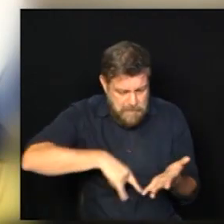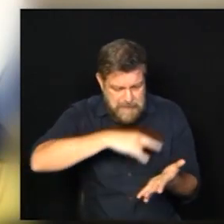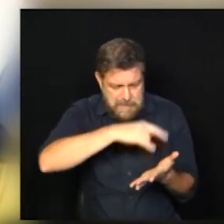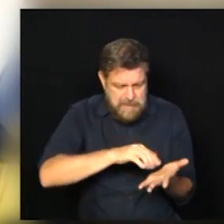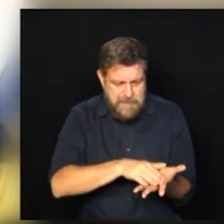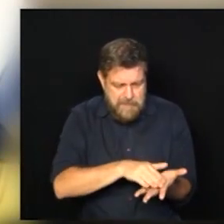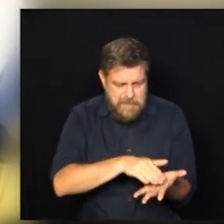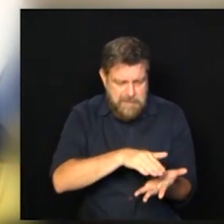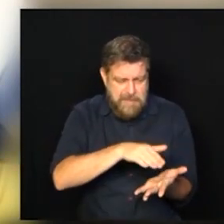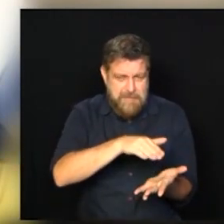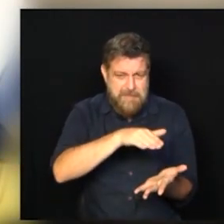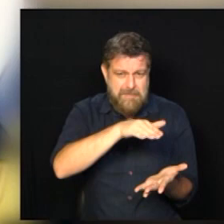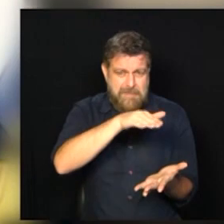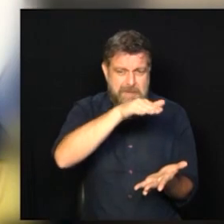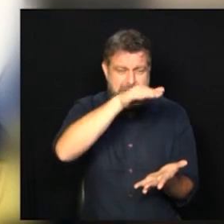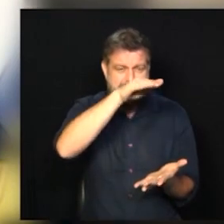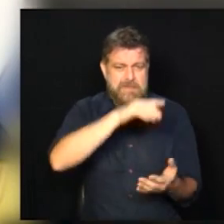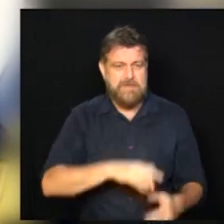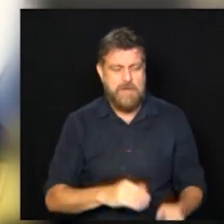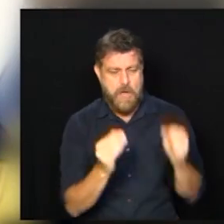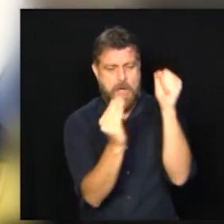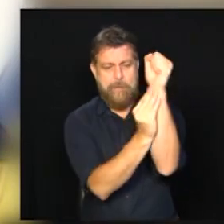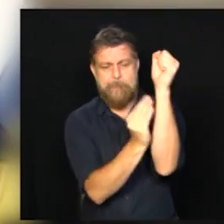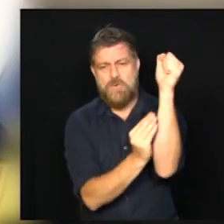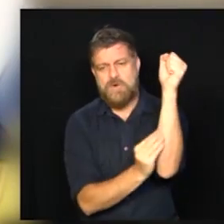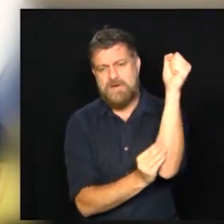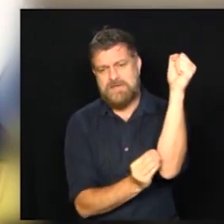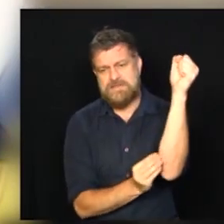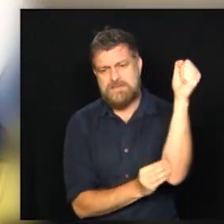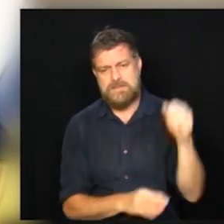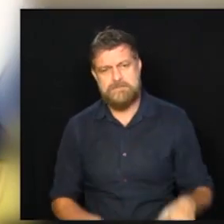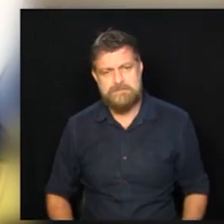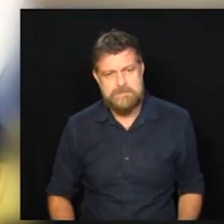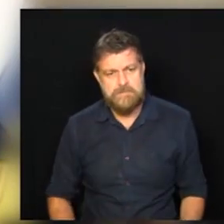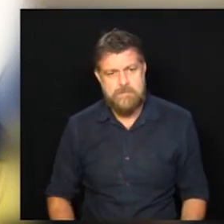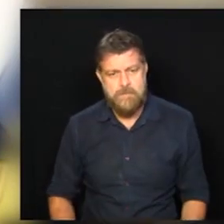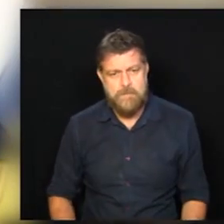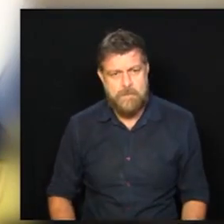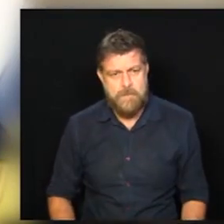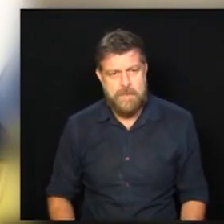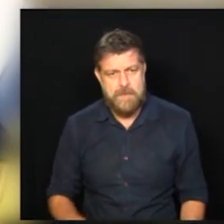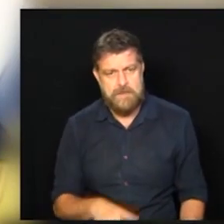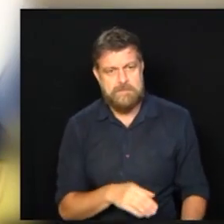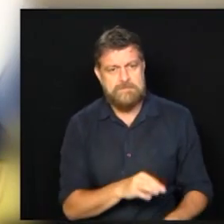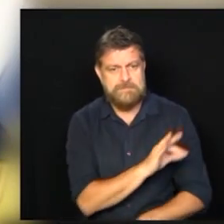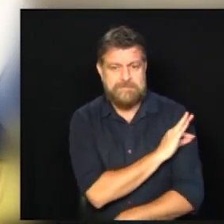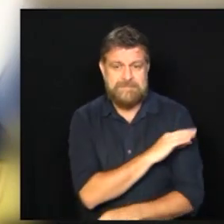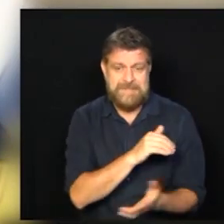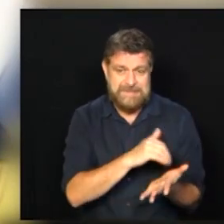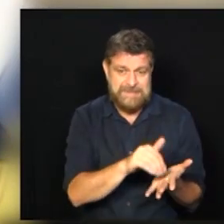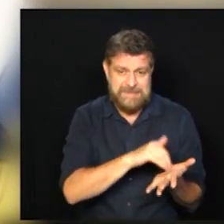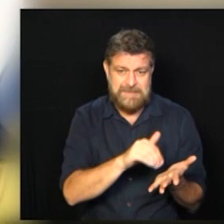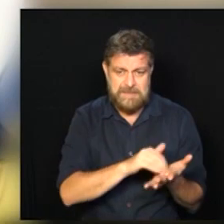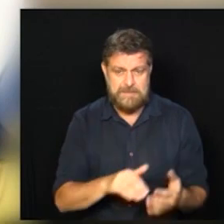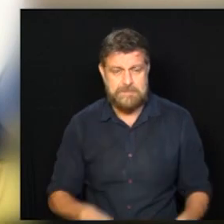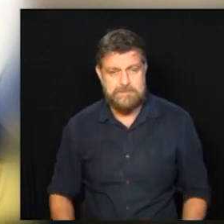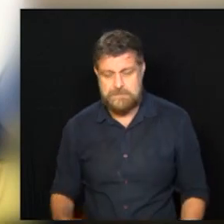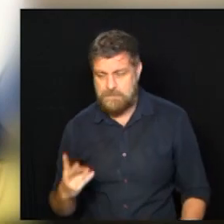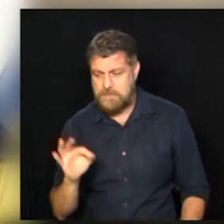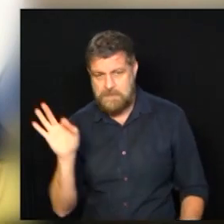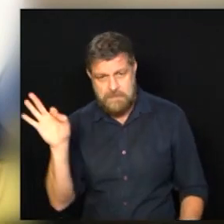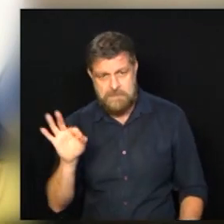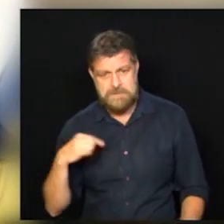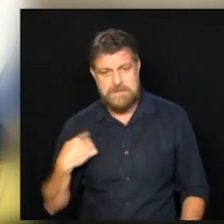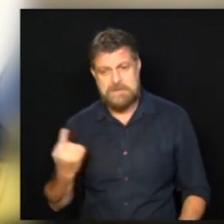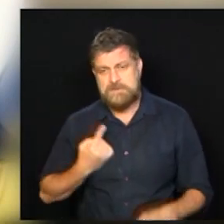com certidões e com a burocracia do dia a dia dentro da secretaria. E 20% a gente